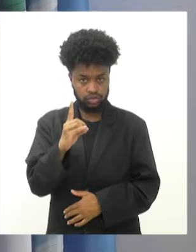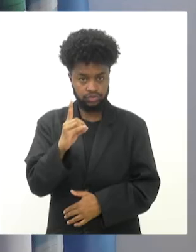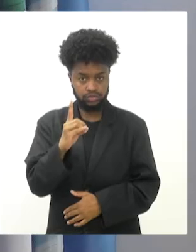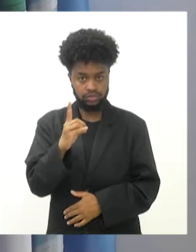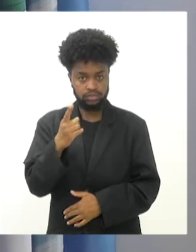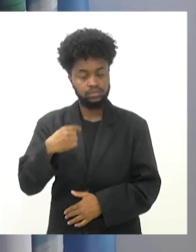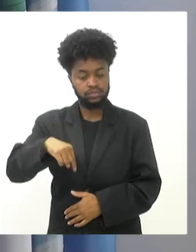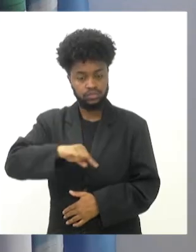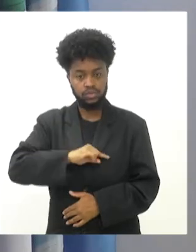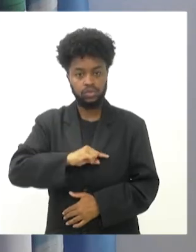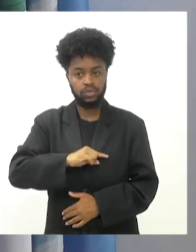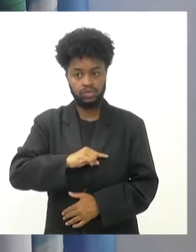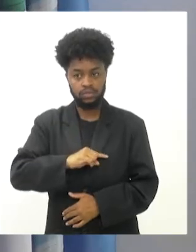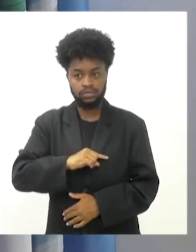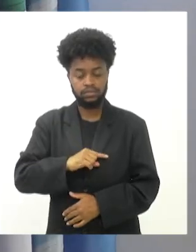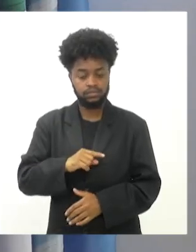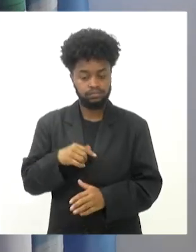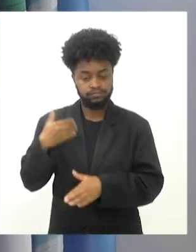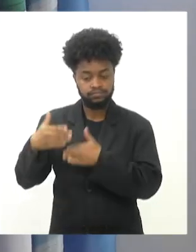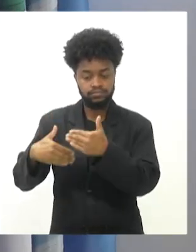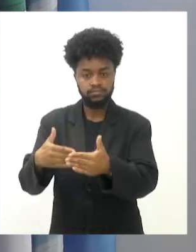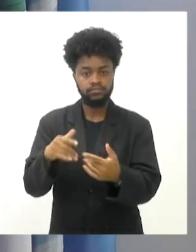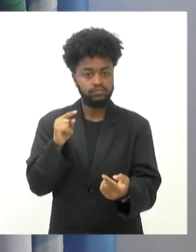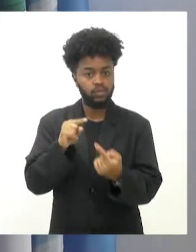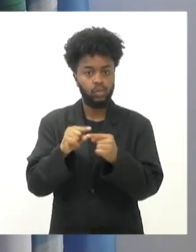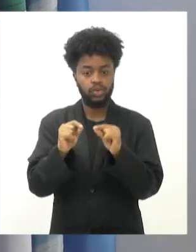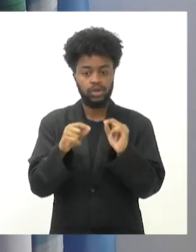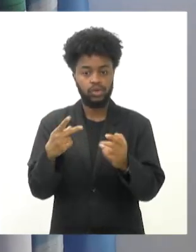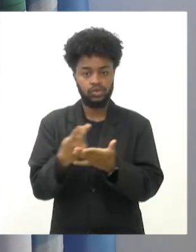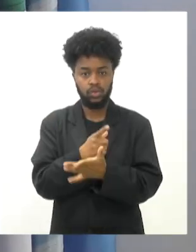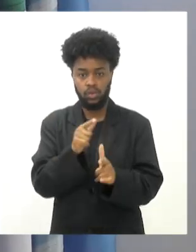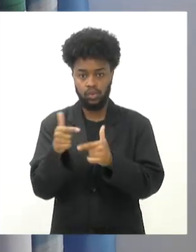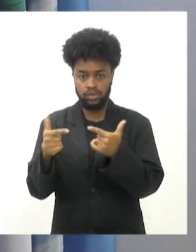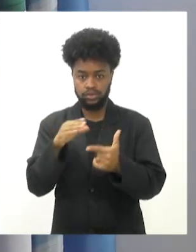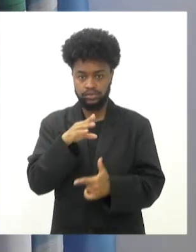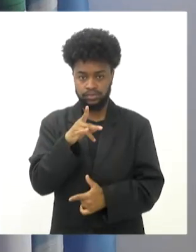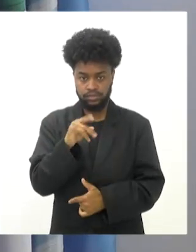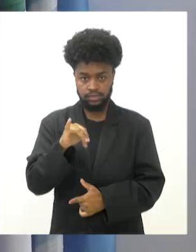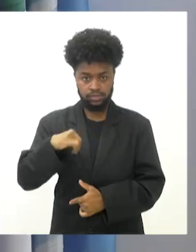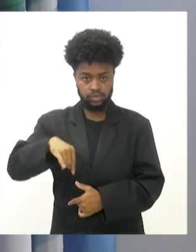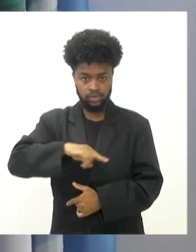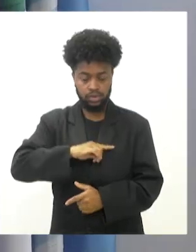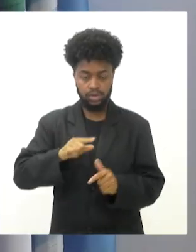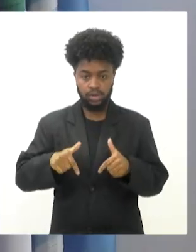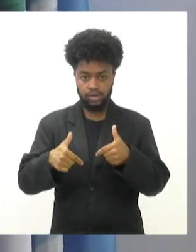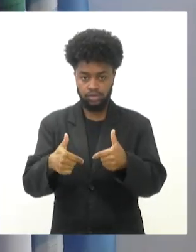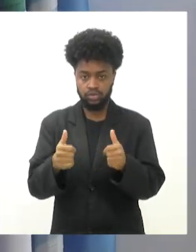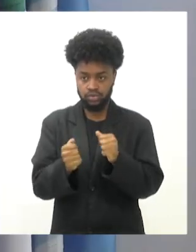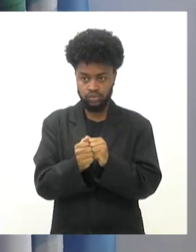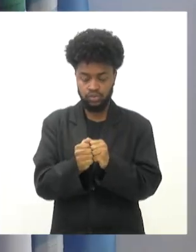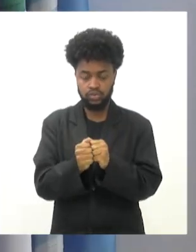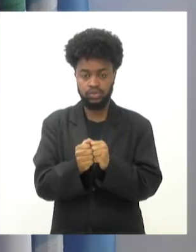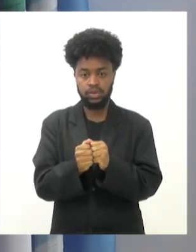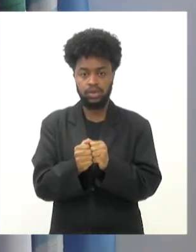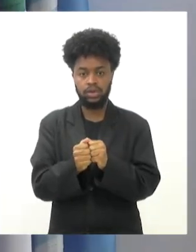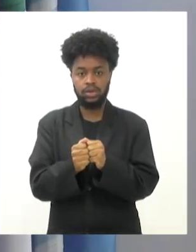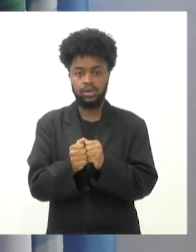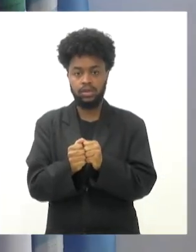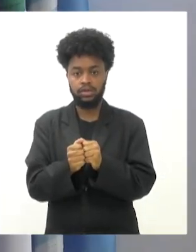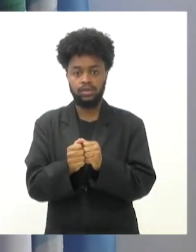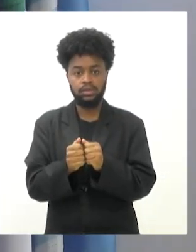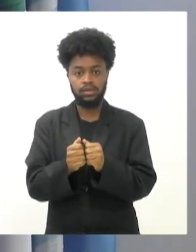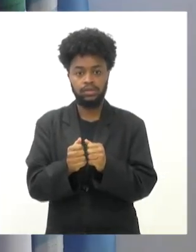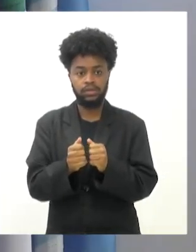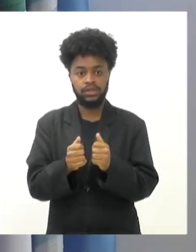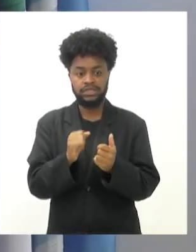nós partiremos, face ao que já aconteceu em outras CPIs que nós estivemos juntos, uma desídia com aqueles que foram